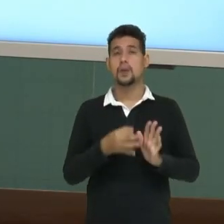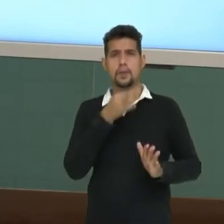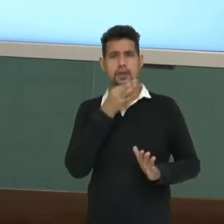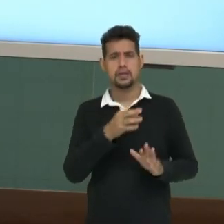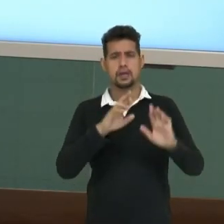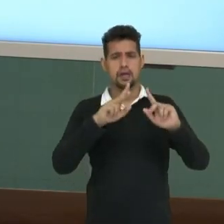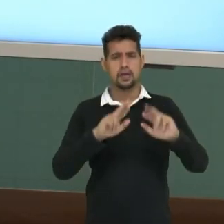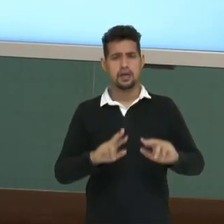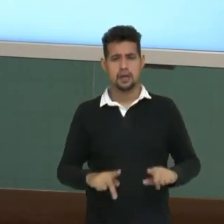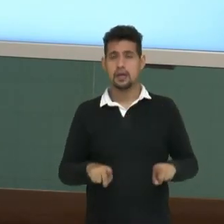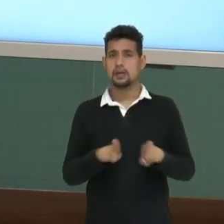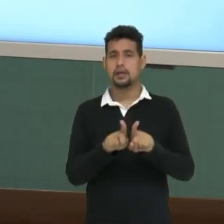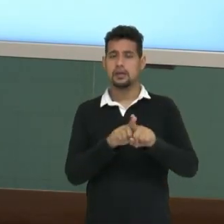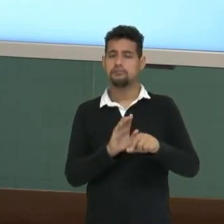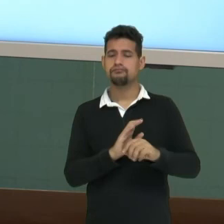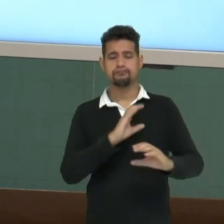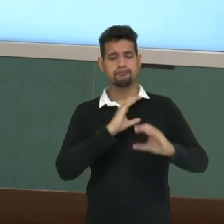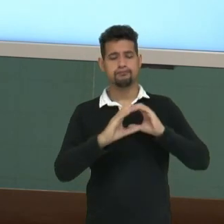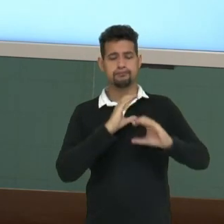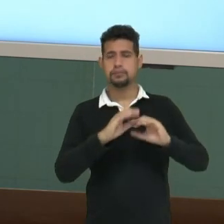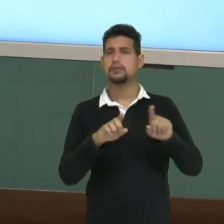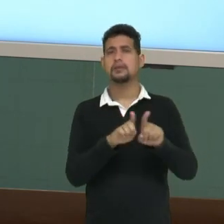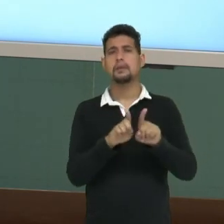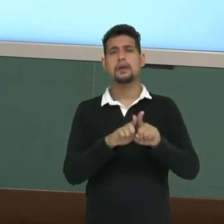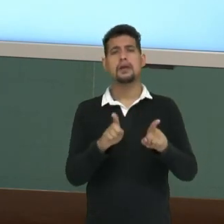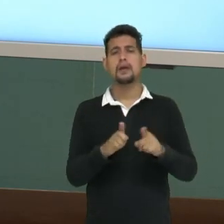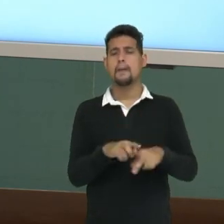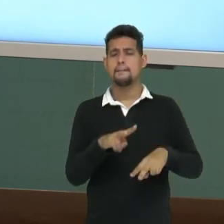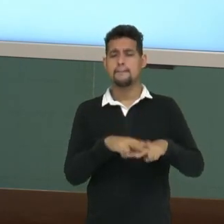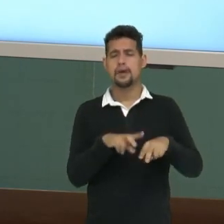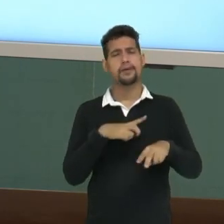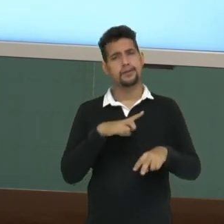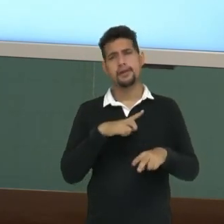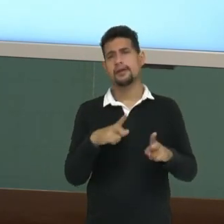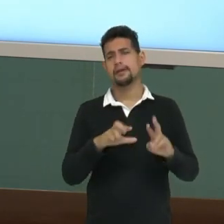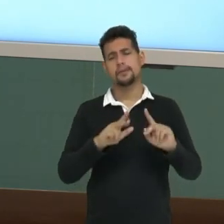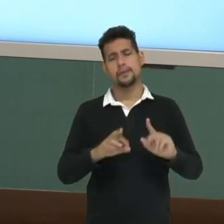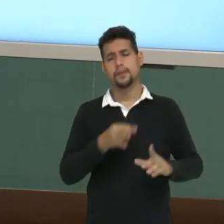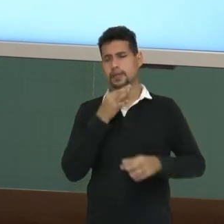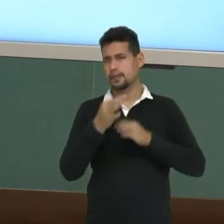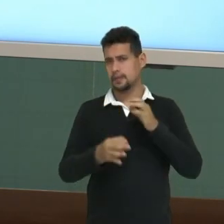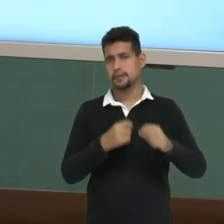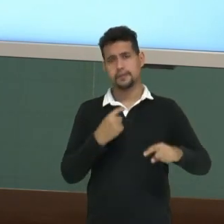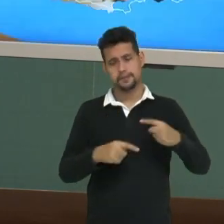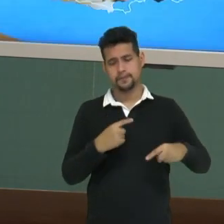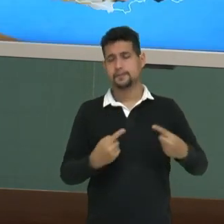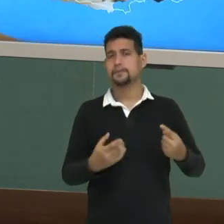imposição de censura dos meios de comunicação e as prisões e exílios de opositores